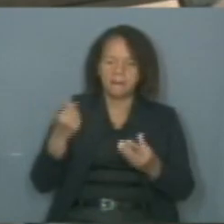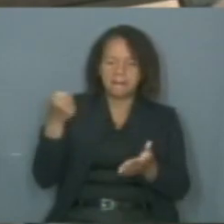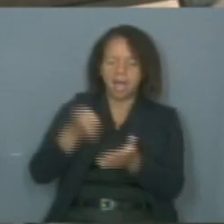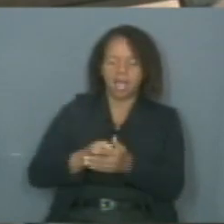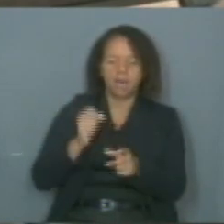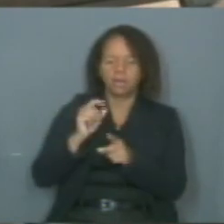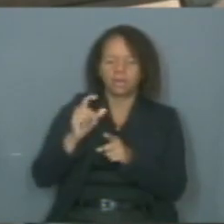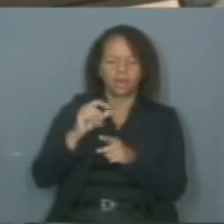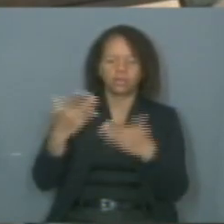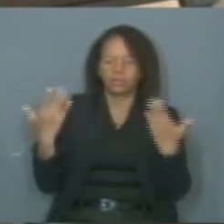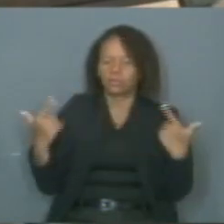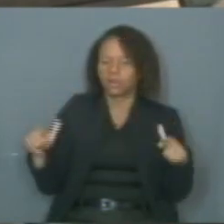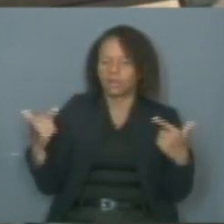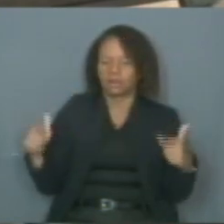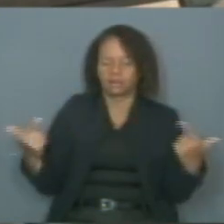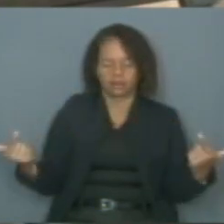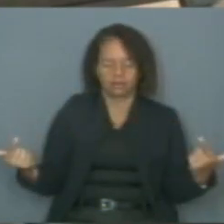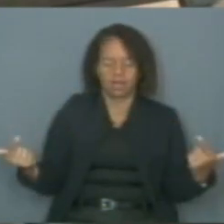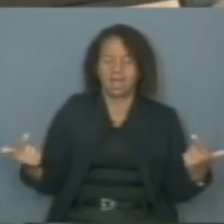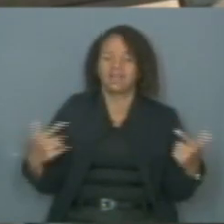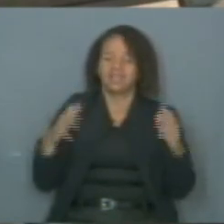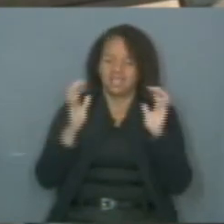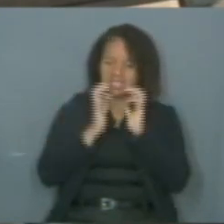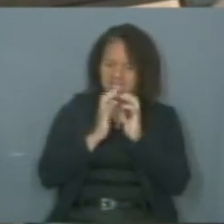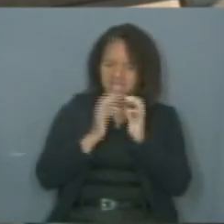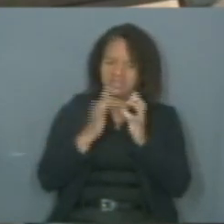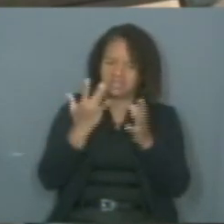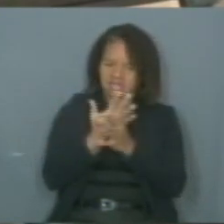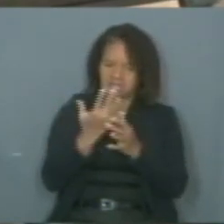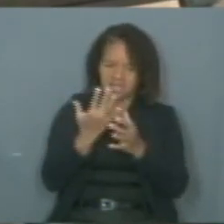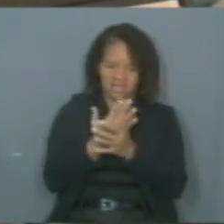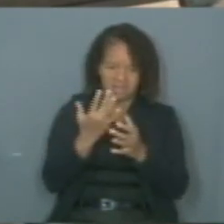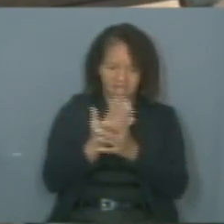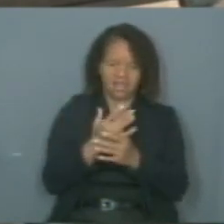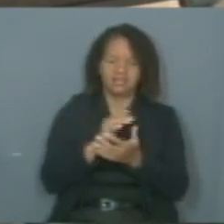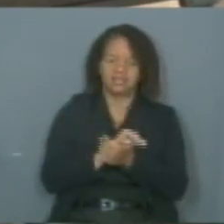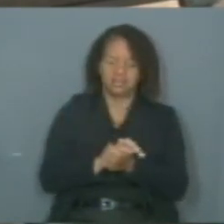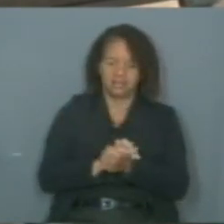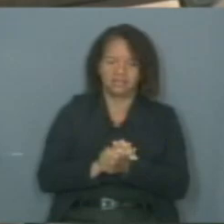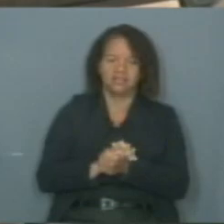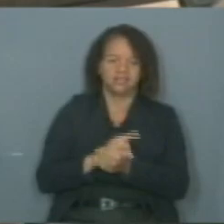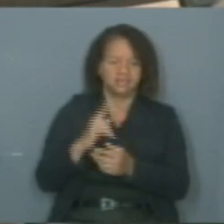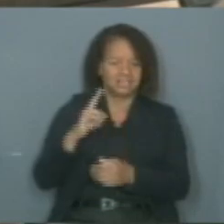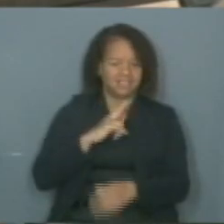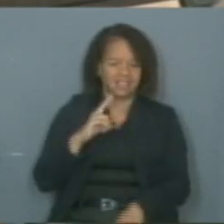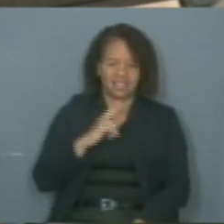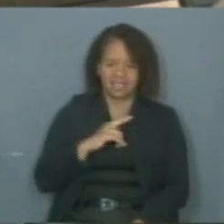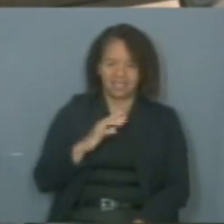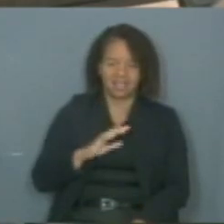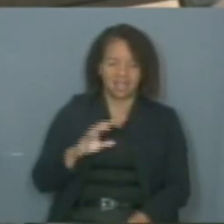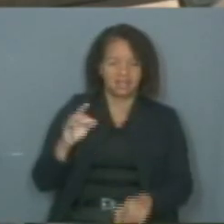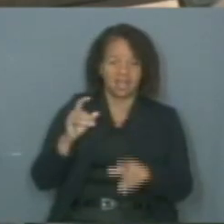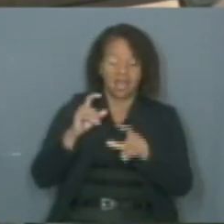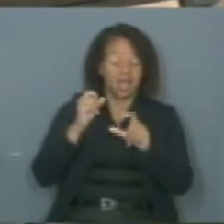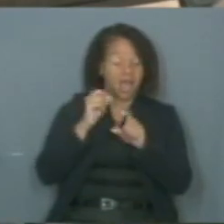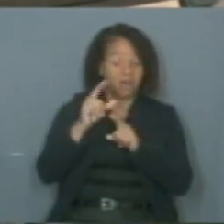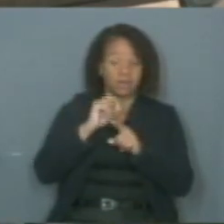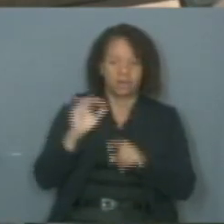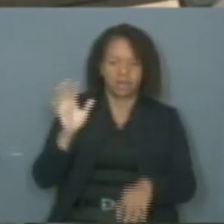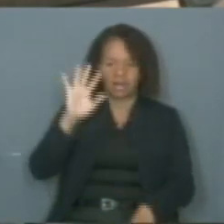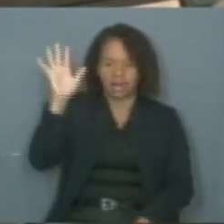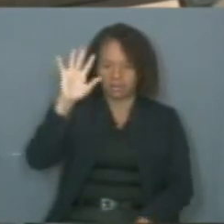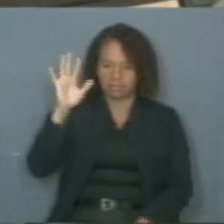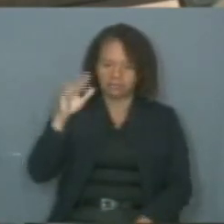o aluguel. A gente sabe que a cidade do Recife é uma cidade onde tem um alto índice de aluguel e que